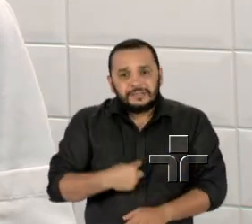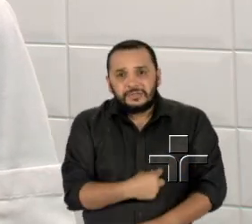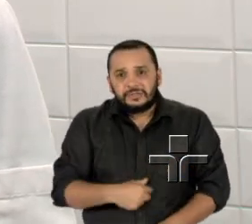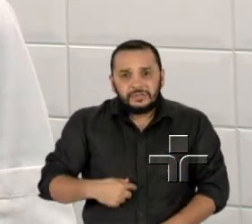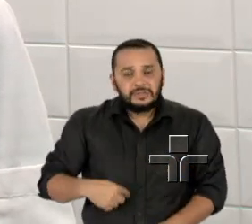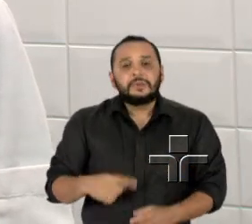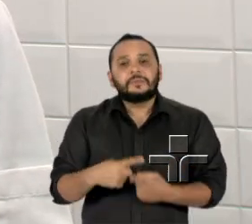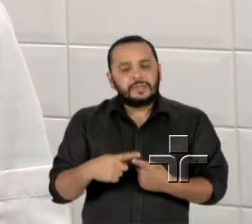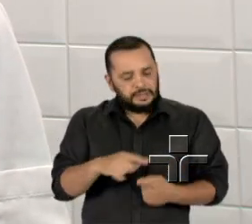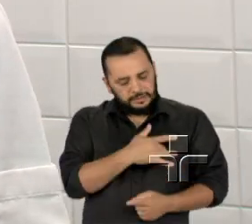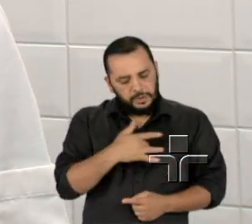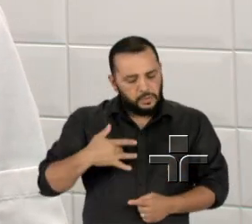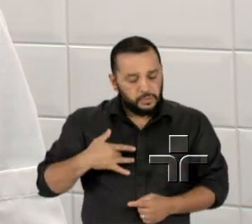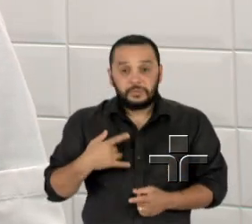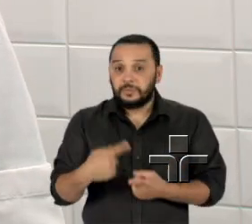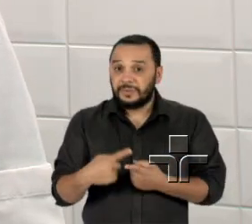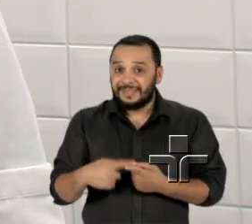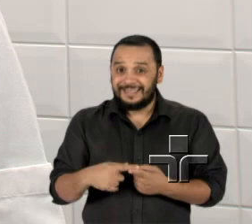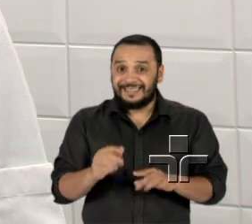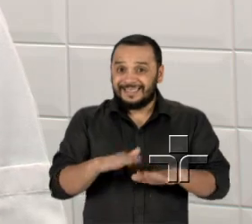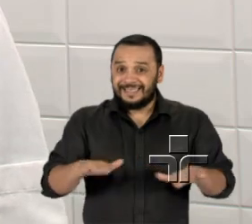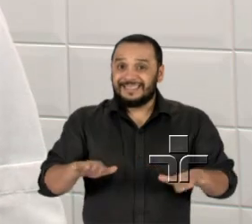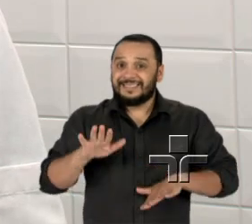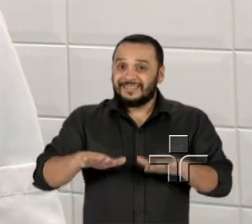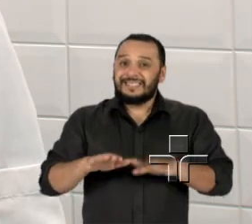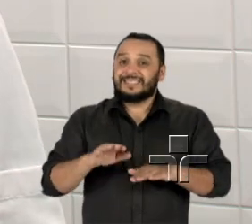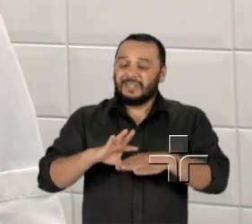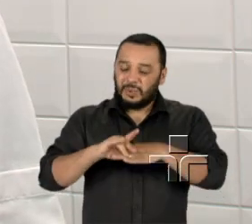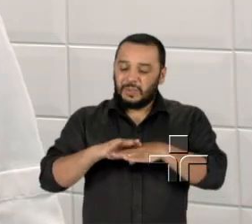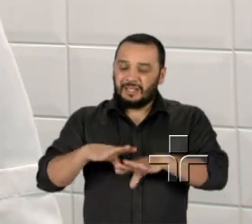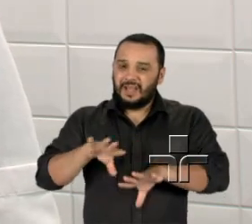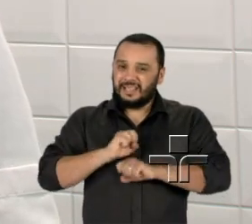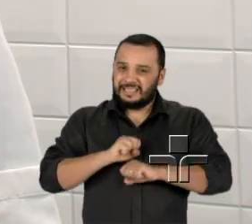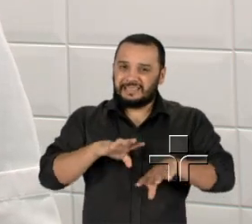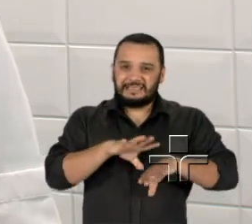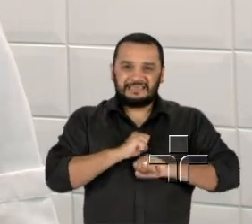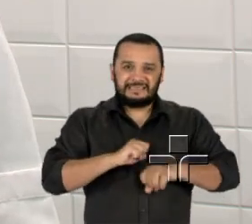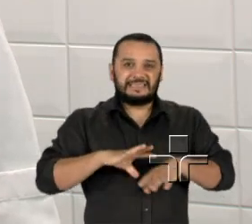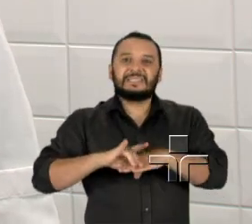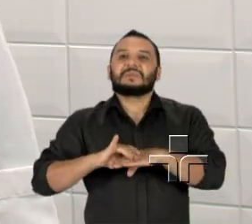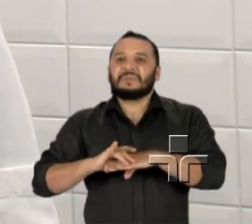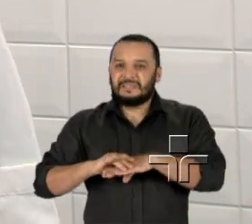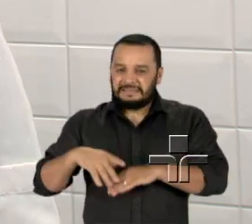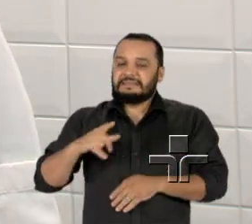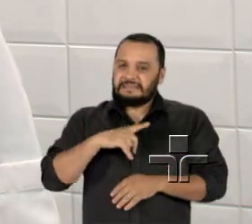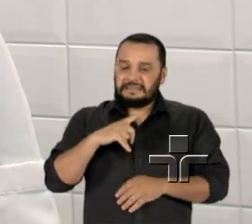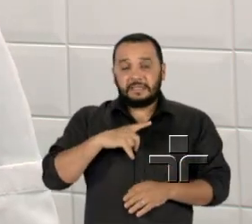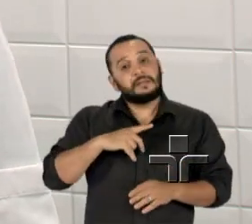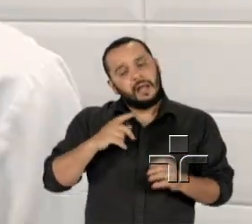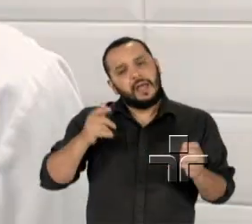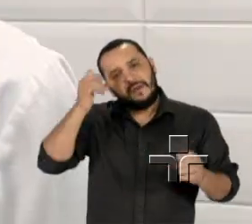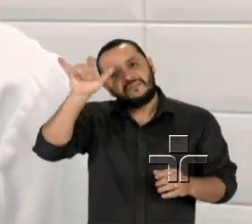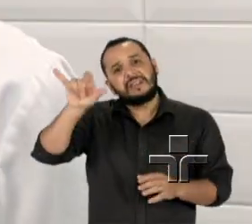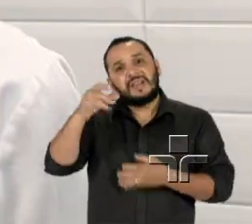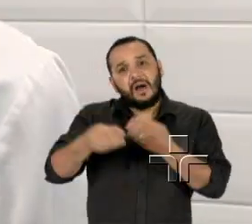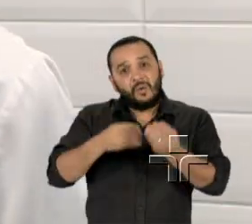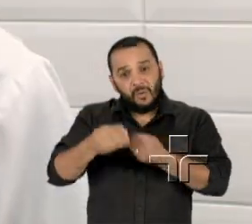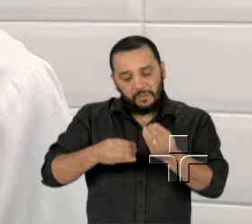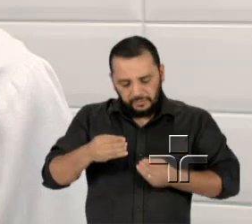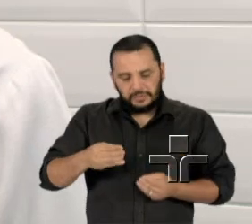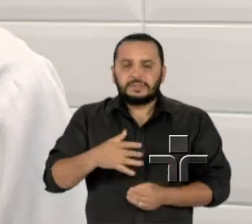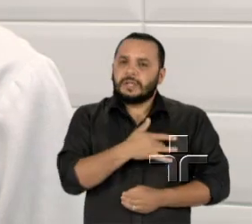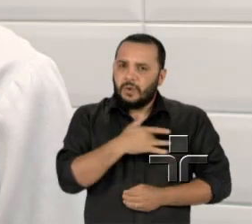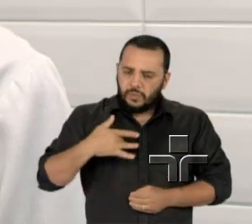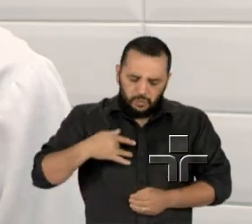seja reforçada, já que na primeira infância eles têm muito mais suscetibilidade a doenças. Então, o reforçar a